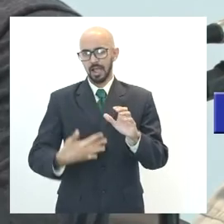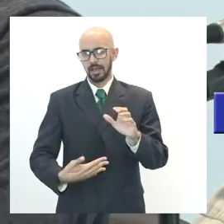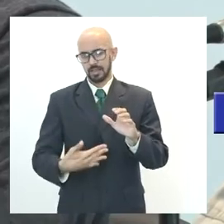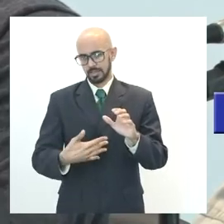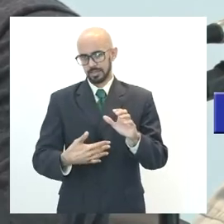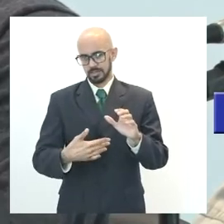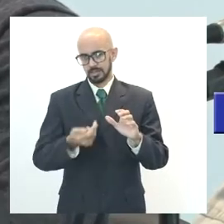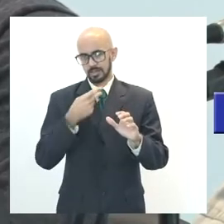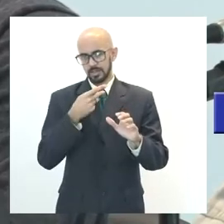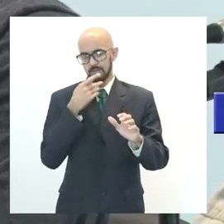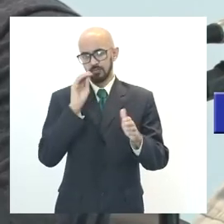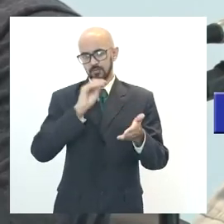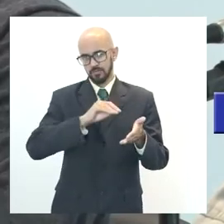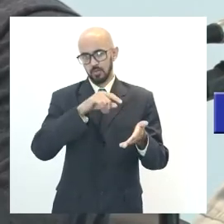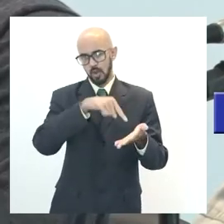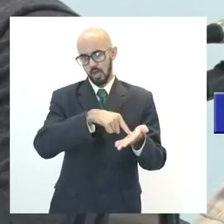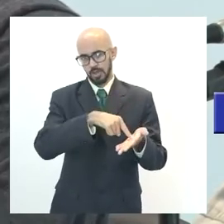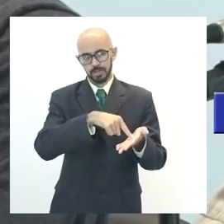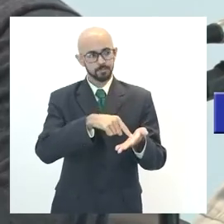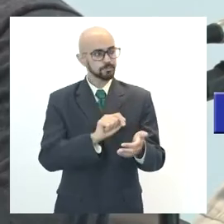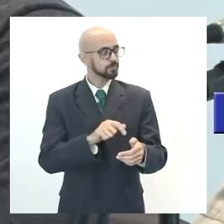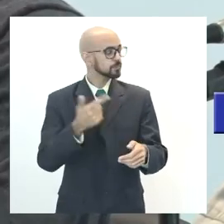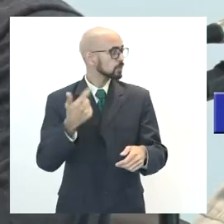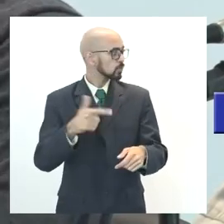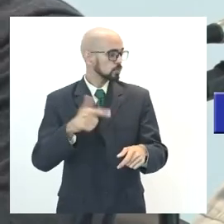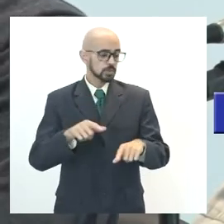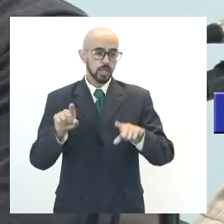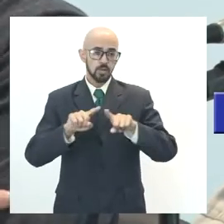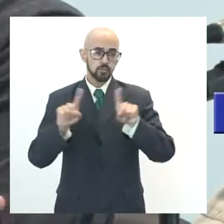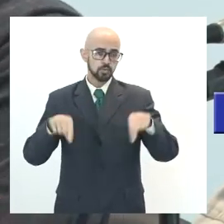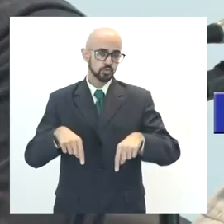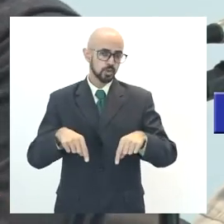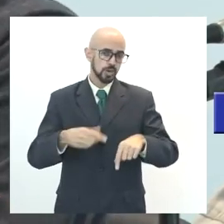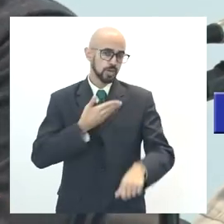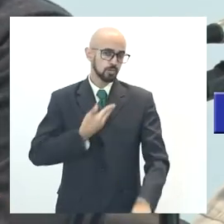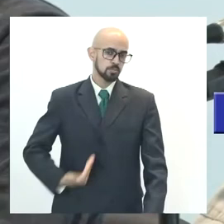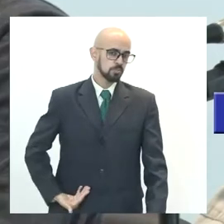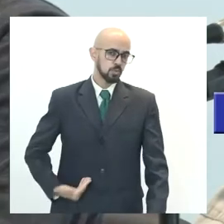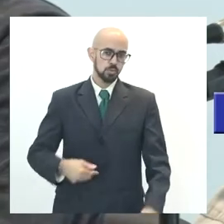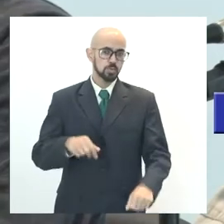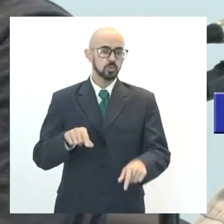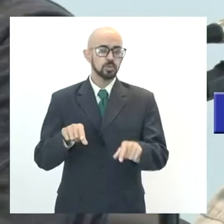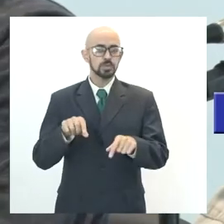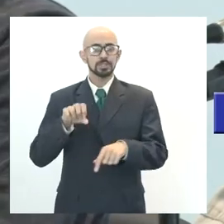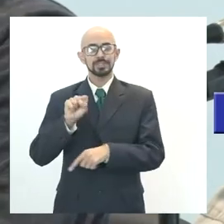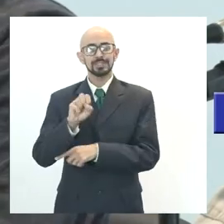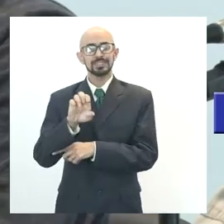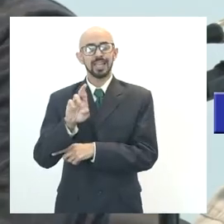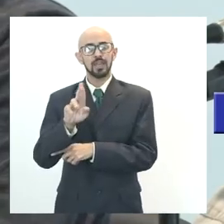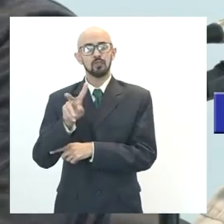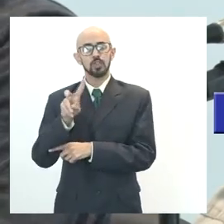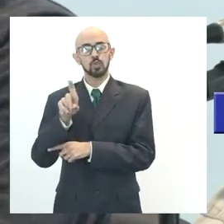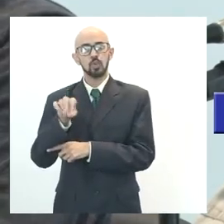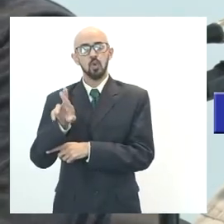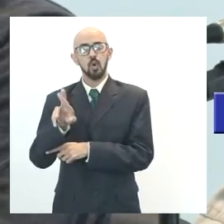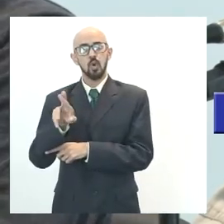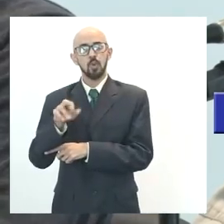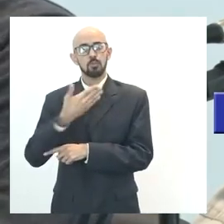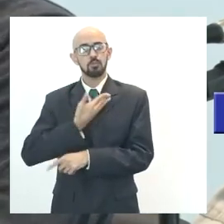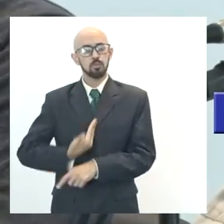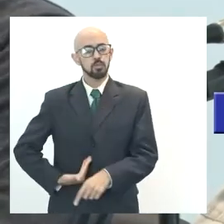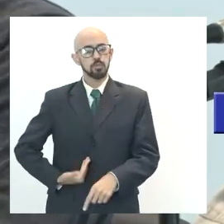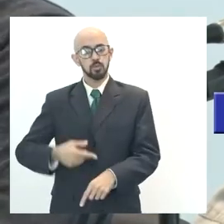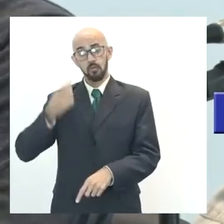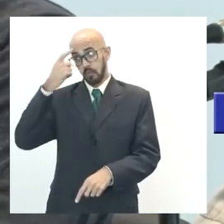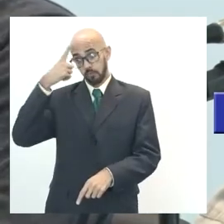empregado público e Servidor Público não existe É isso aí alguém